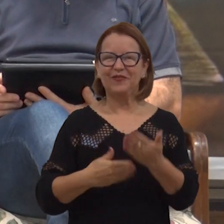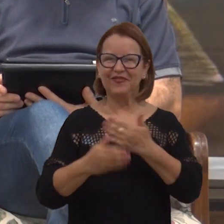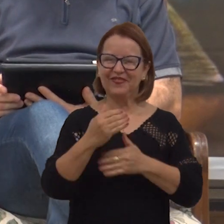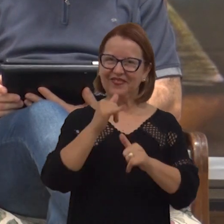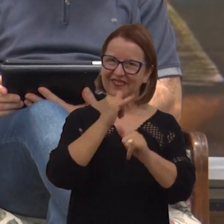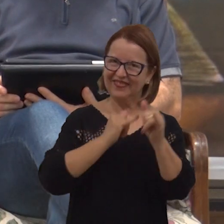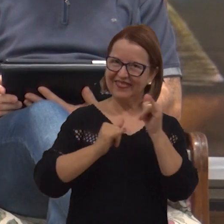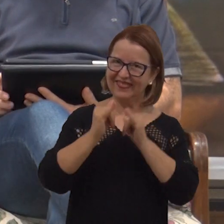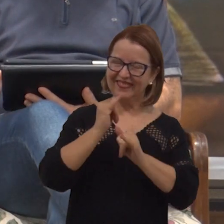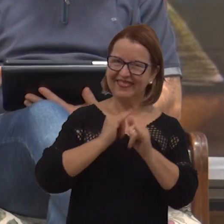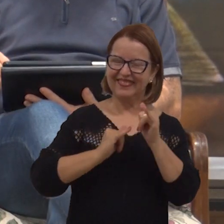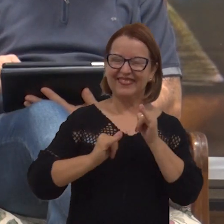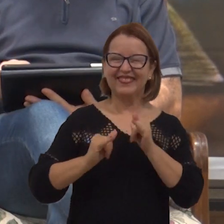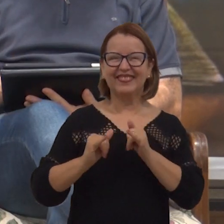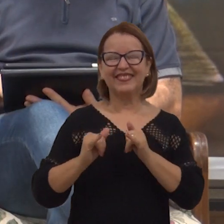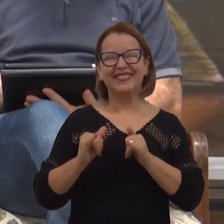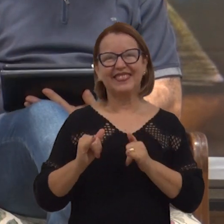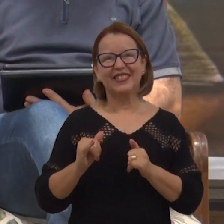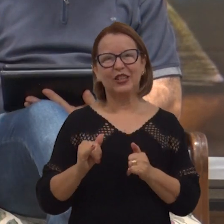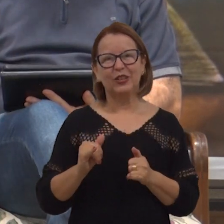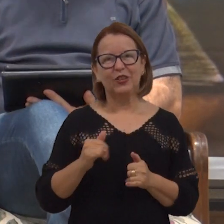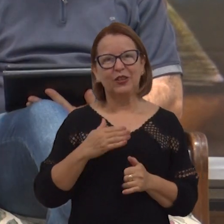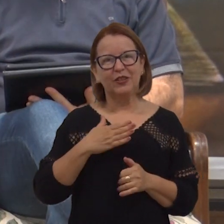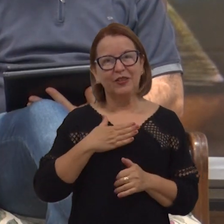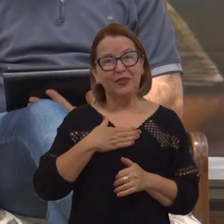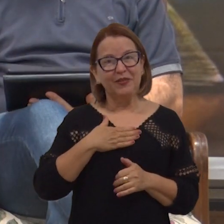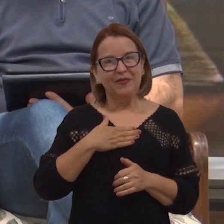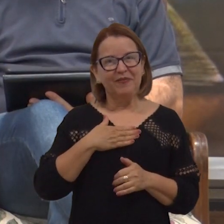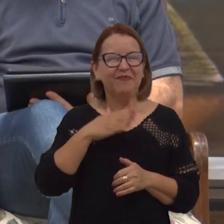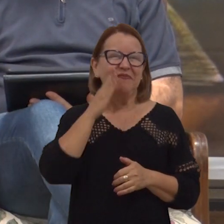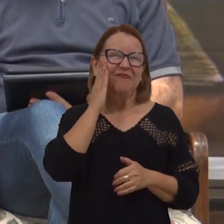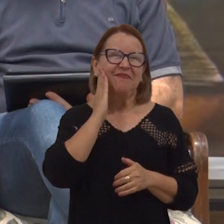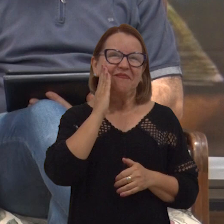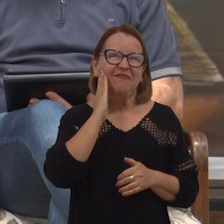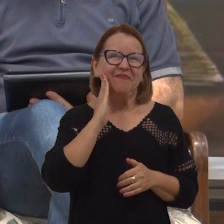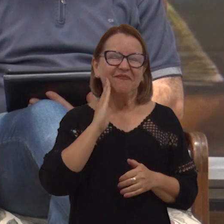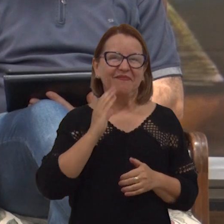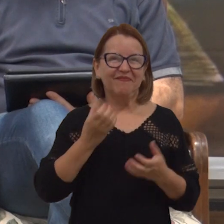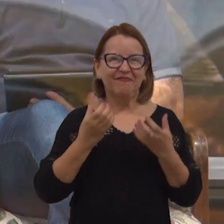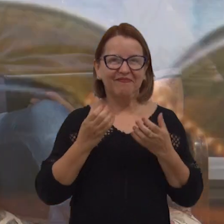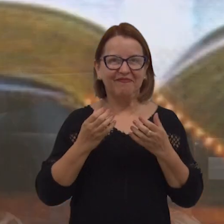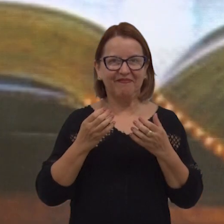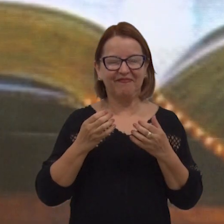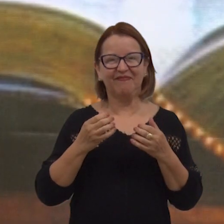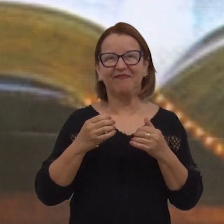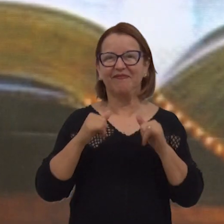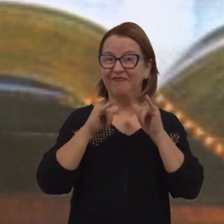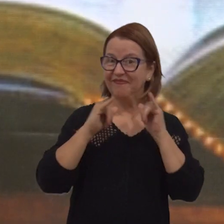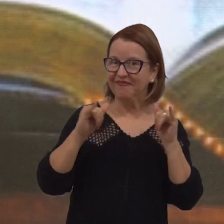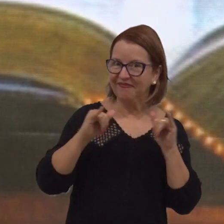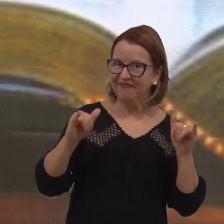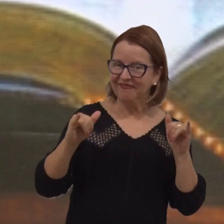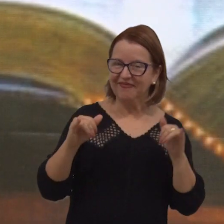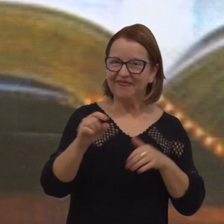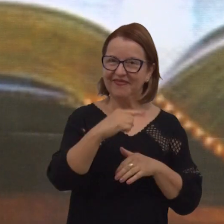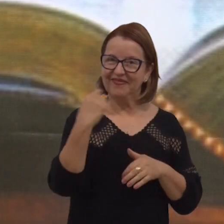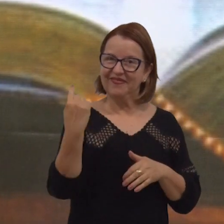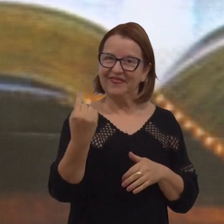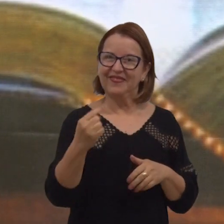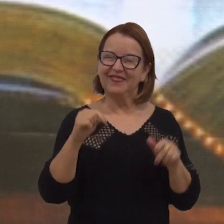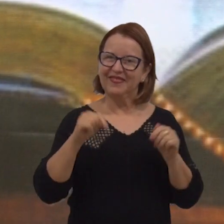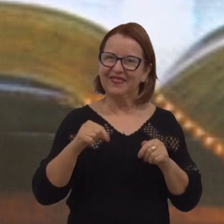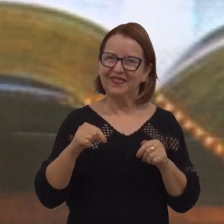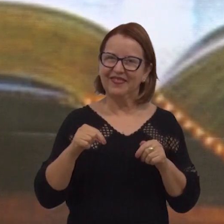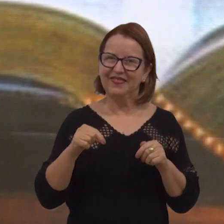via internet. E, meus queridos, eu quero dizer para vocês que nós estamos aqui